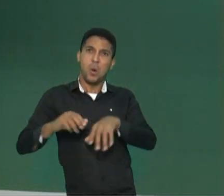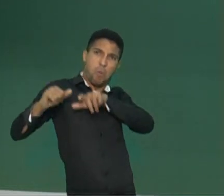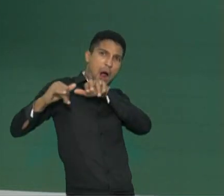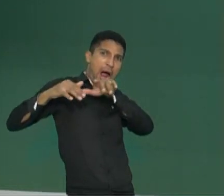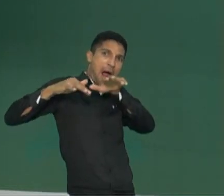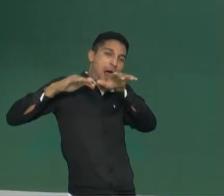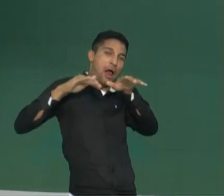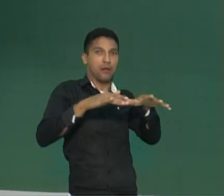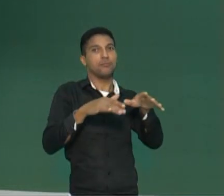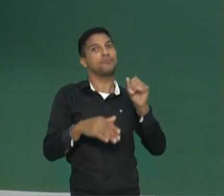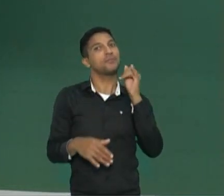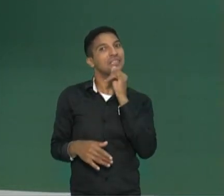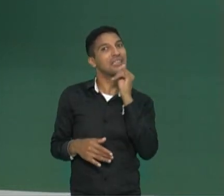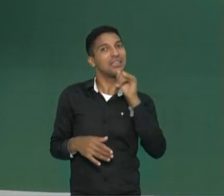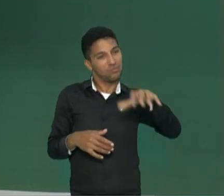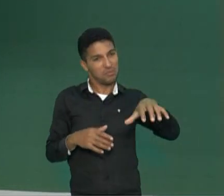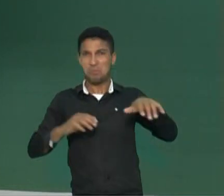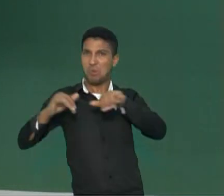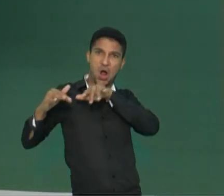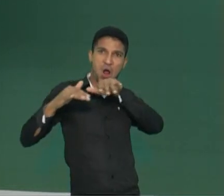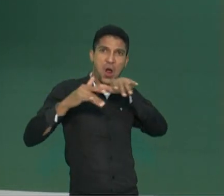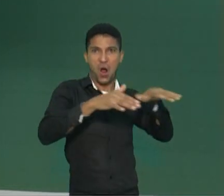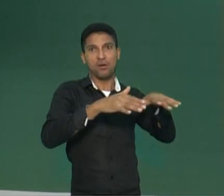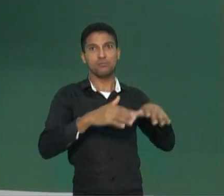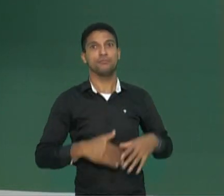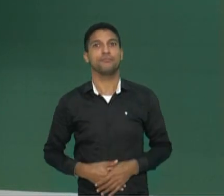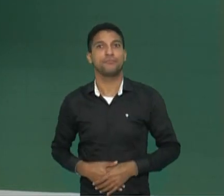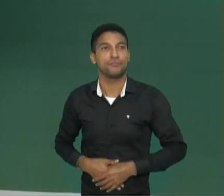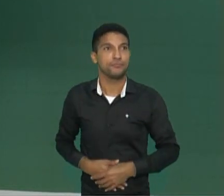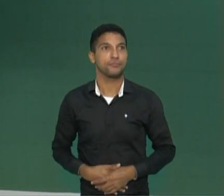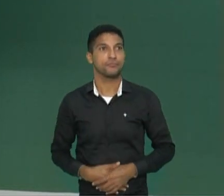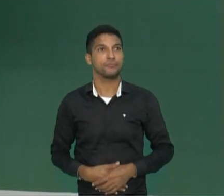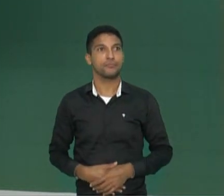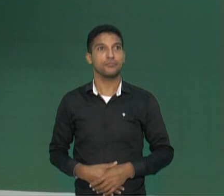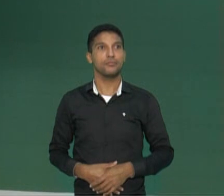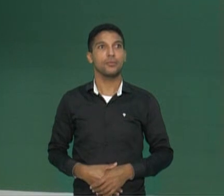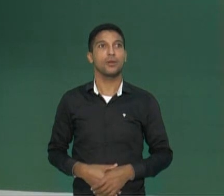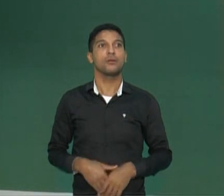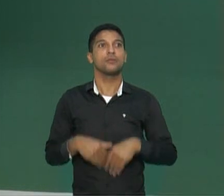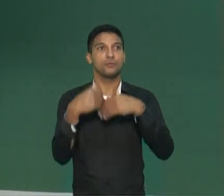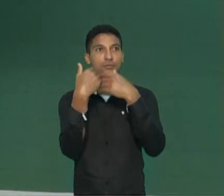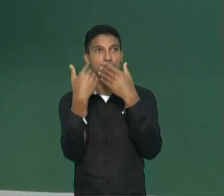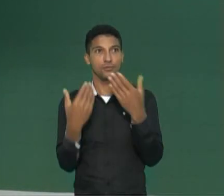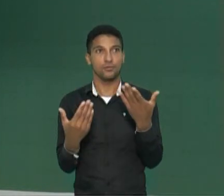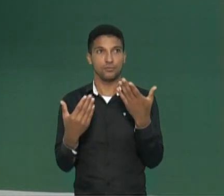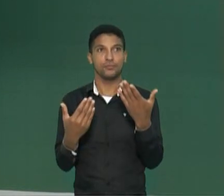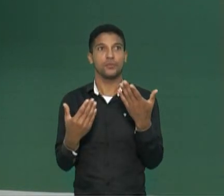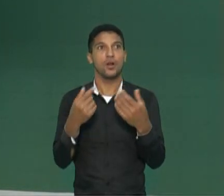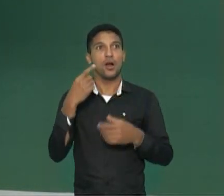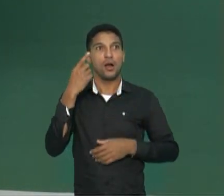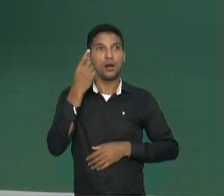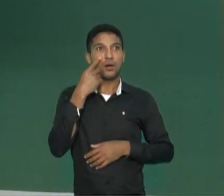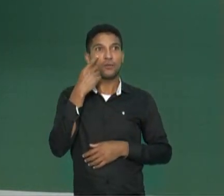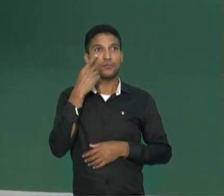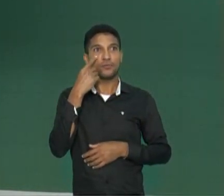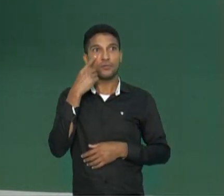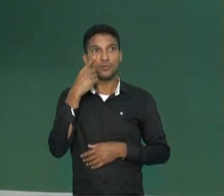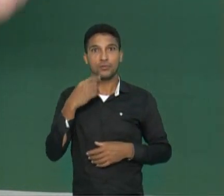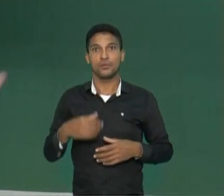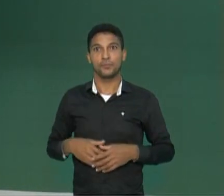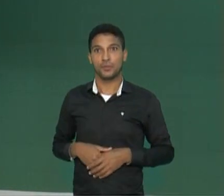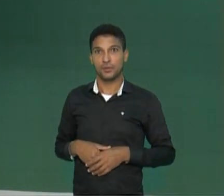né? Que o professor de história deve ter trabalhado com vocês. Que aqui ele queria um Deus, um povo e um só rei. Então ele queria reunir